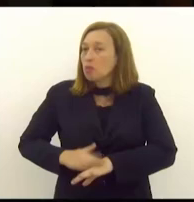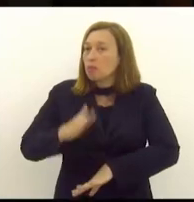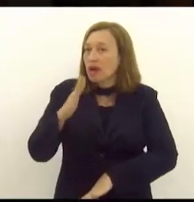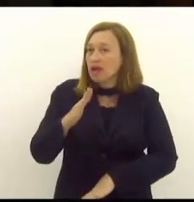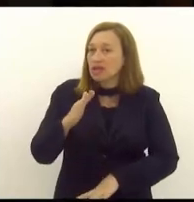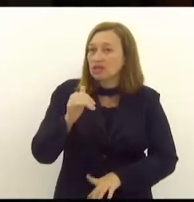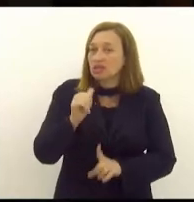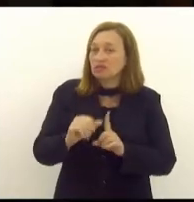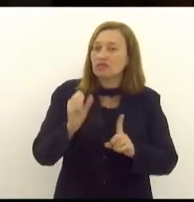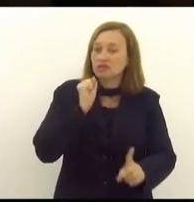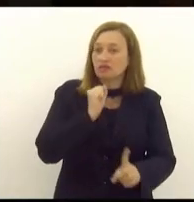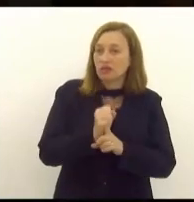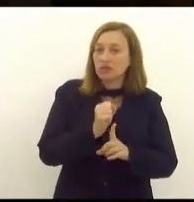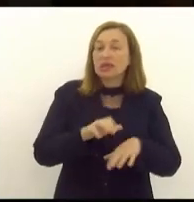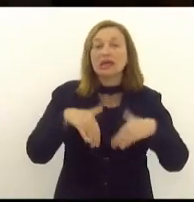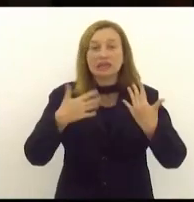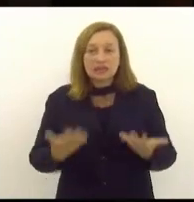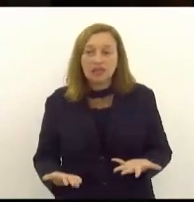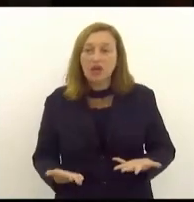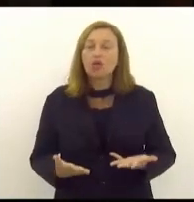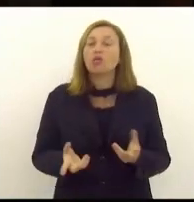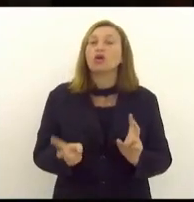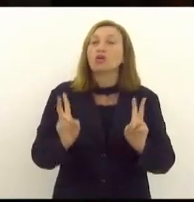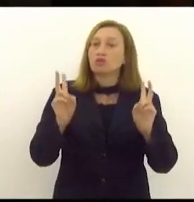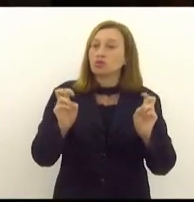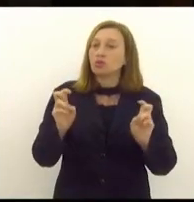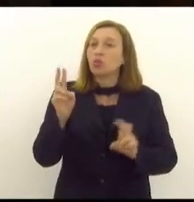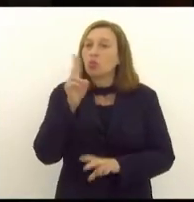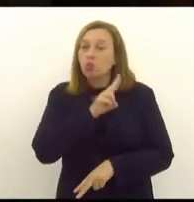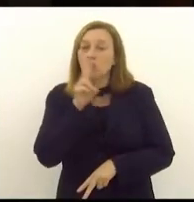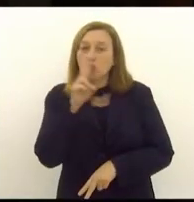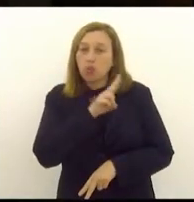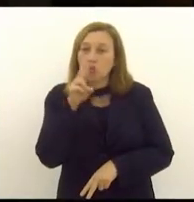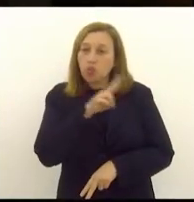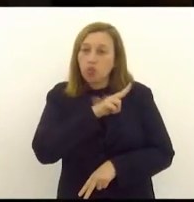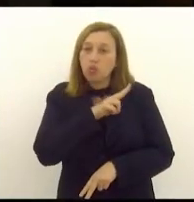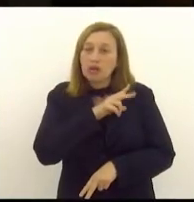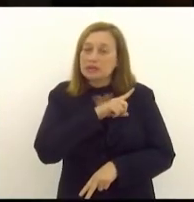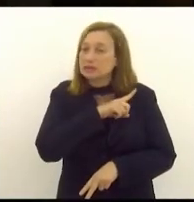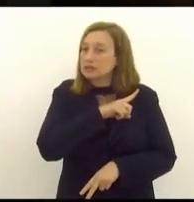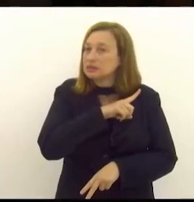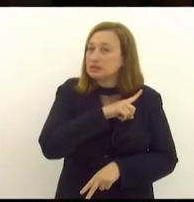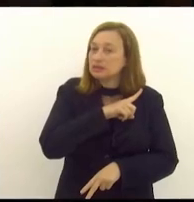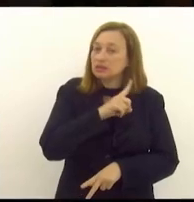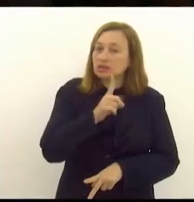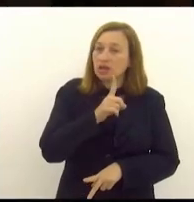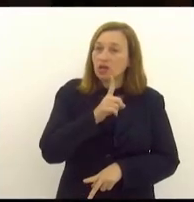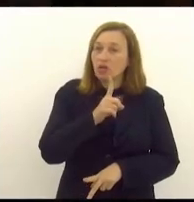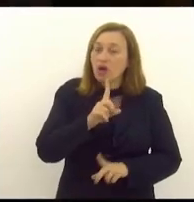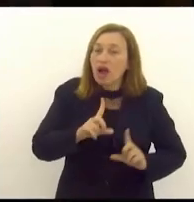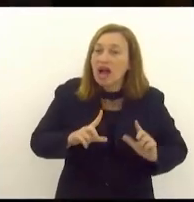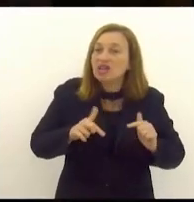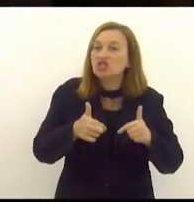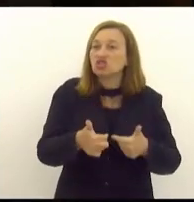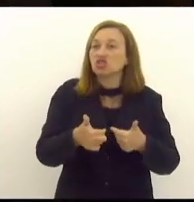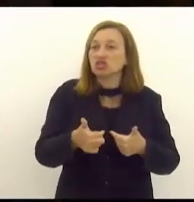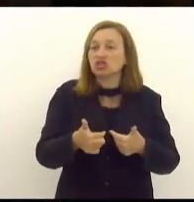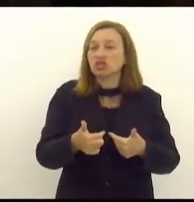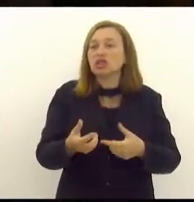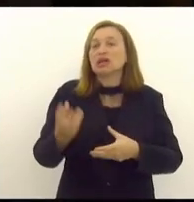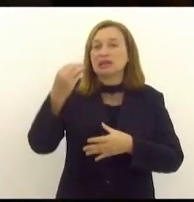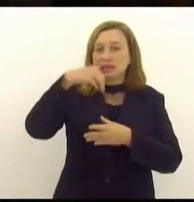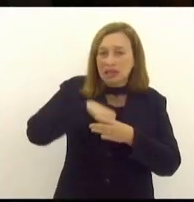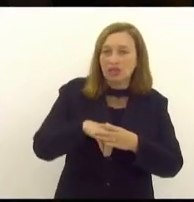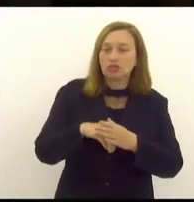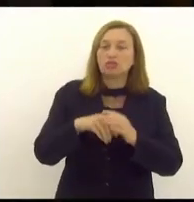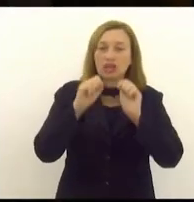mais feminicídio Então essa é uma situação urgente se a gente não se obrigar dentro da Assembleia